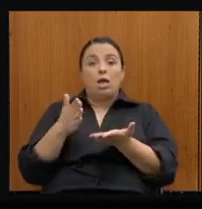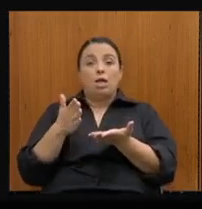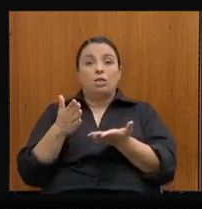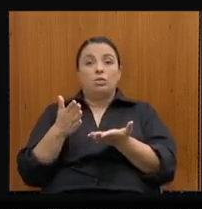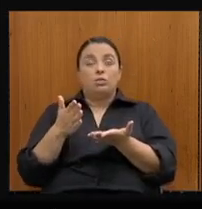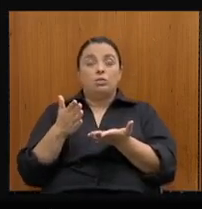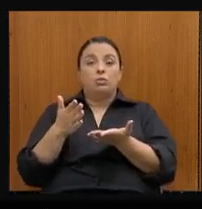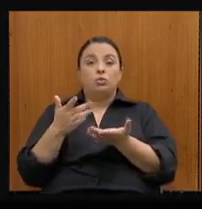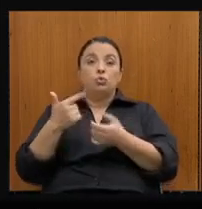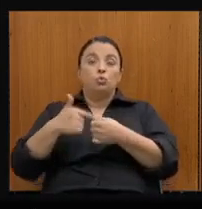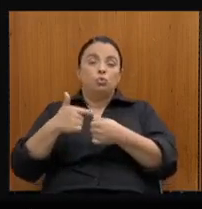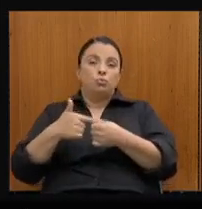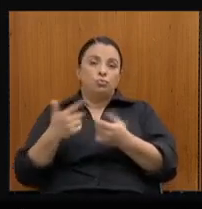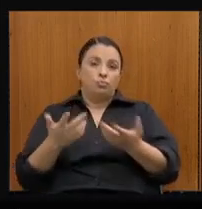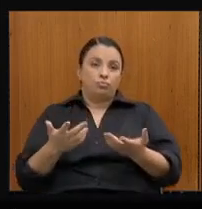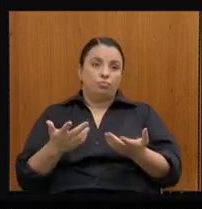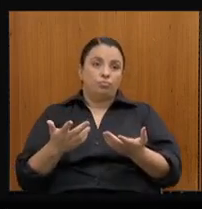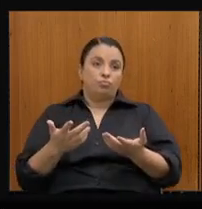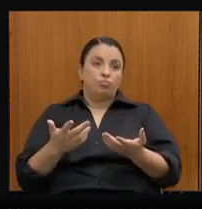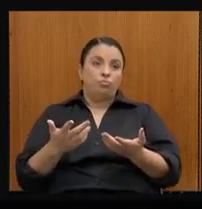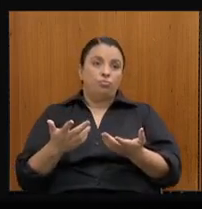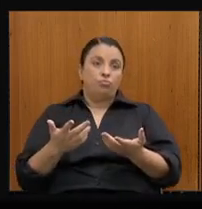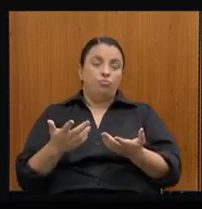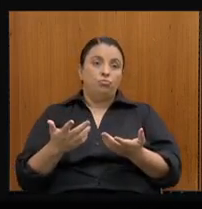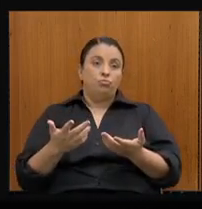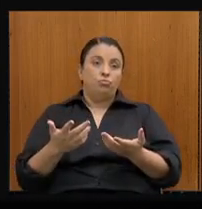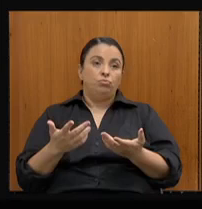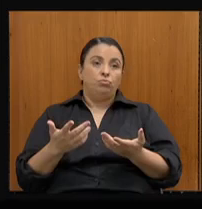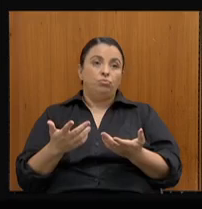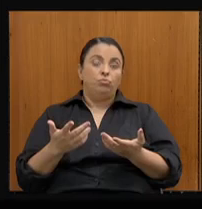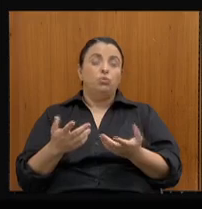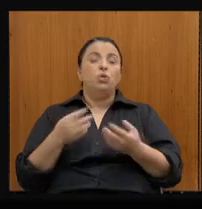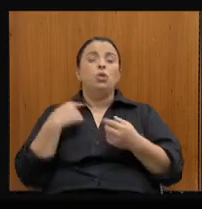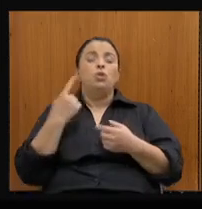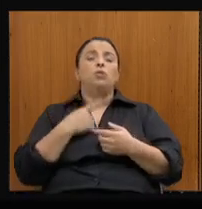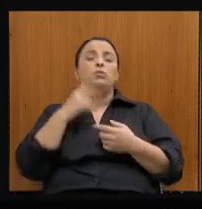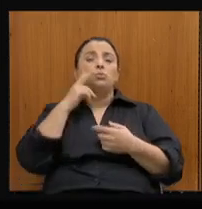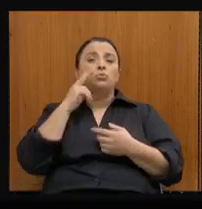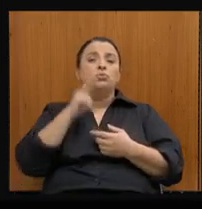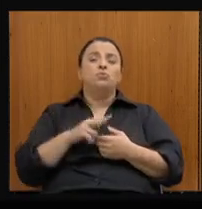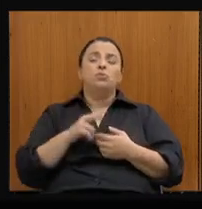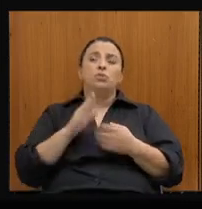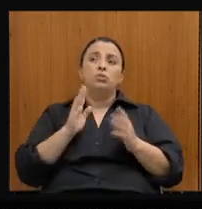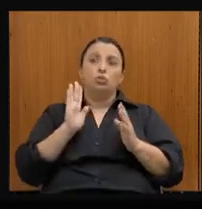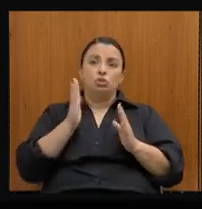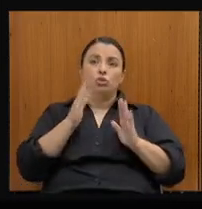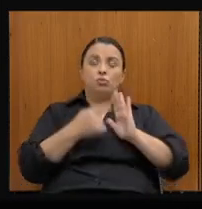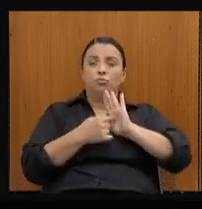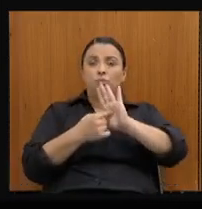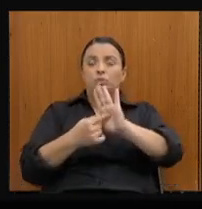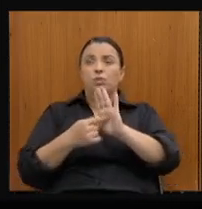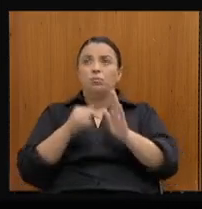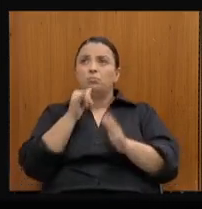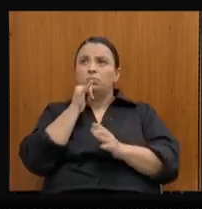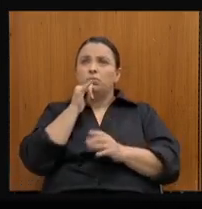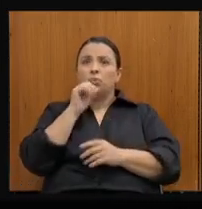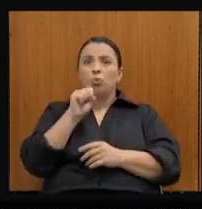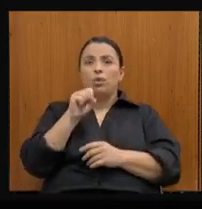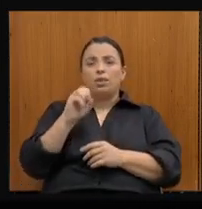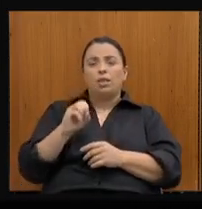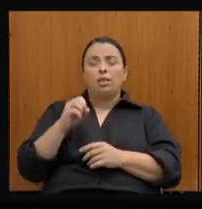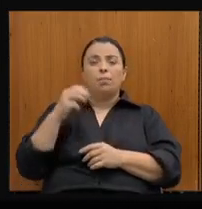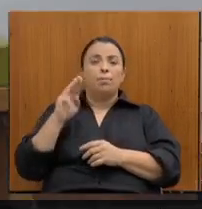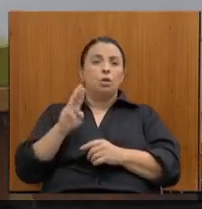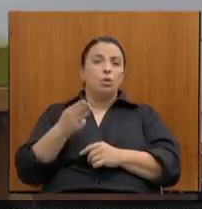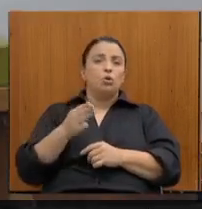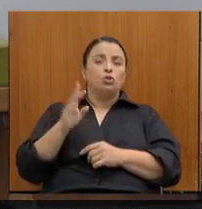o que que nós temos visto e aqui já foi apresentado seja 80 milhões de dólares em investimento